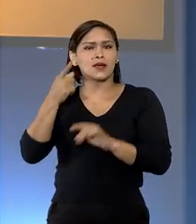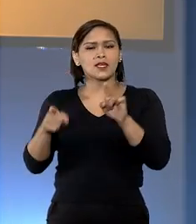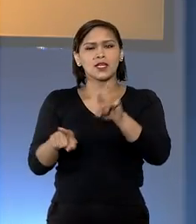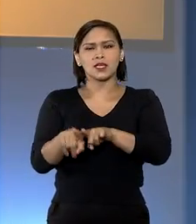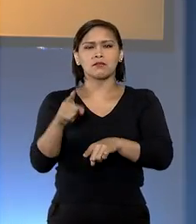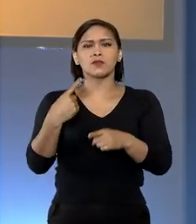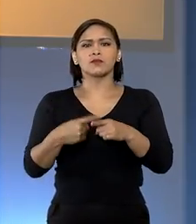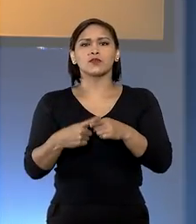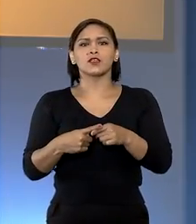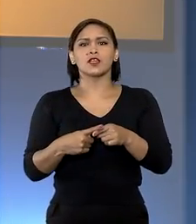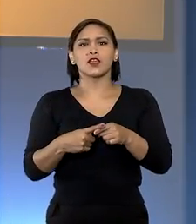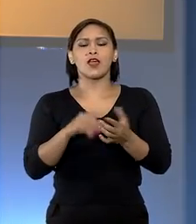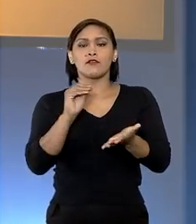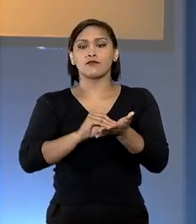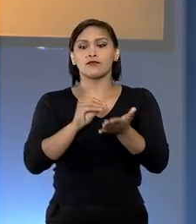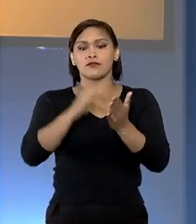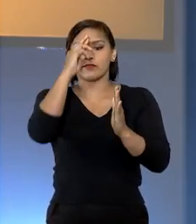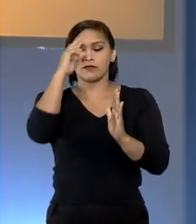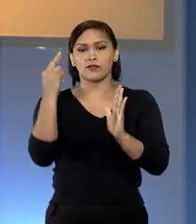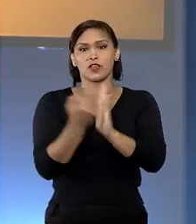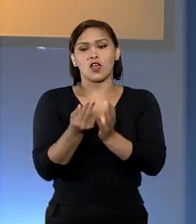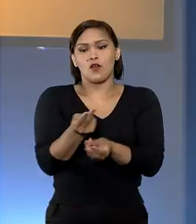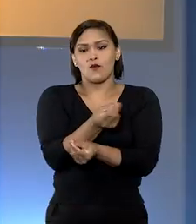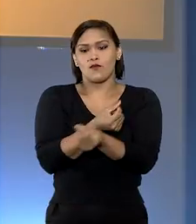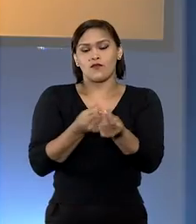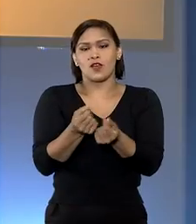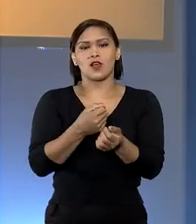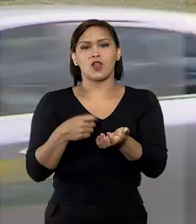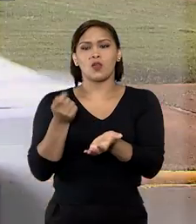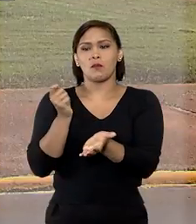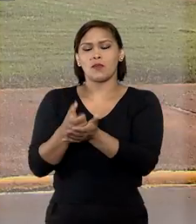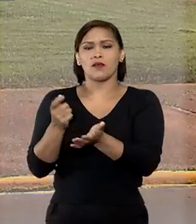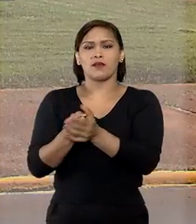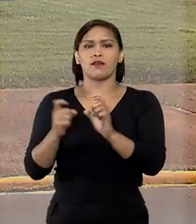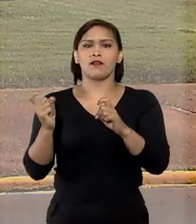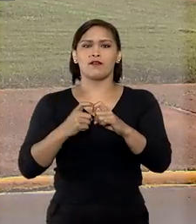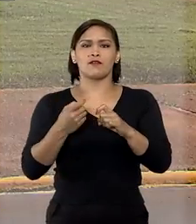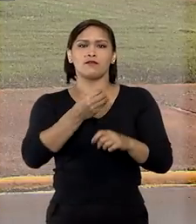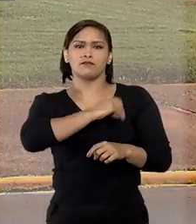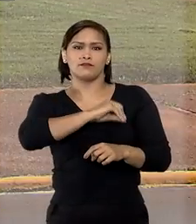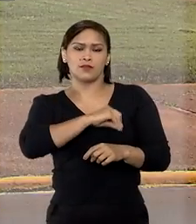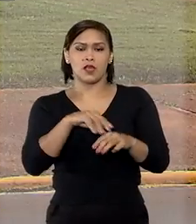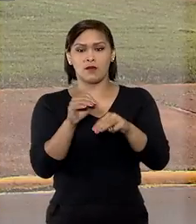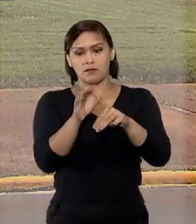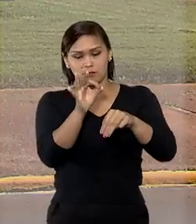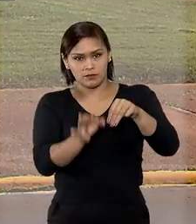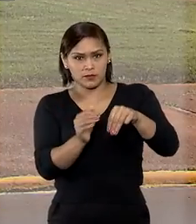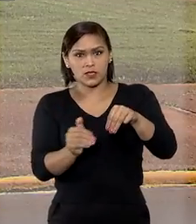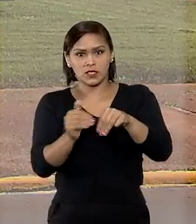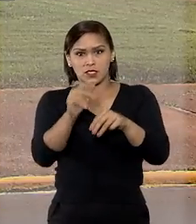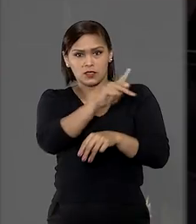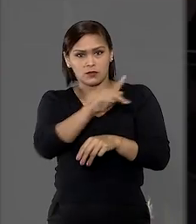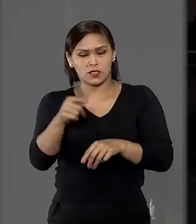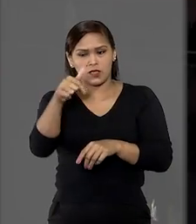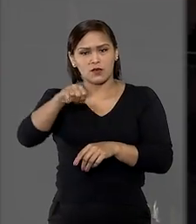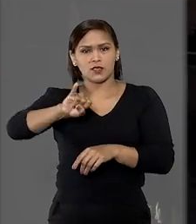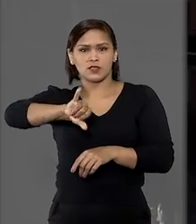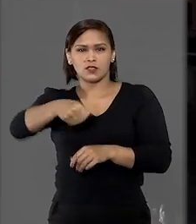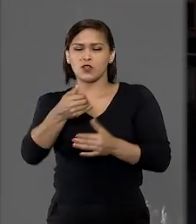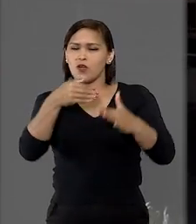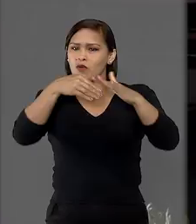por suposto desrespeito a piso salarial dos Médicos o presidente do STJ o Elton Martins